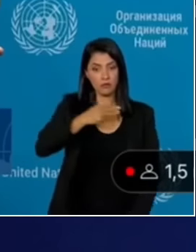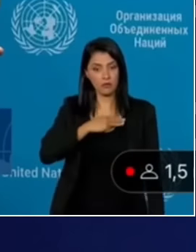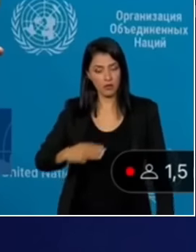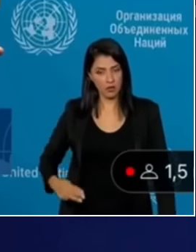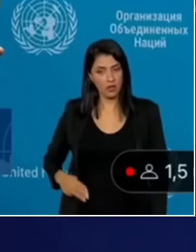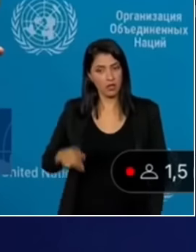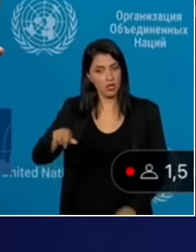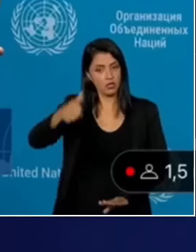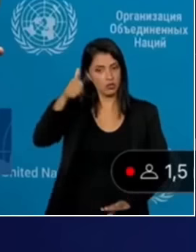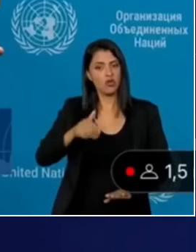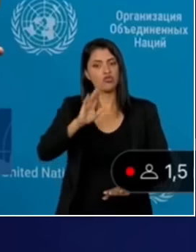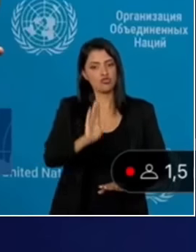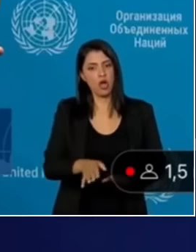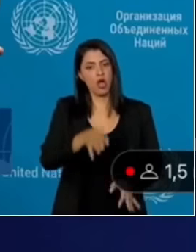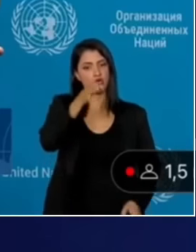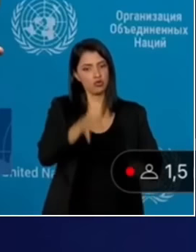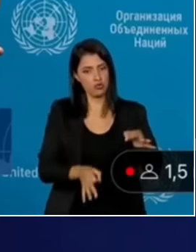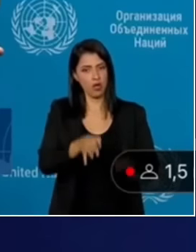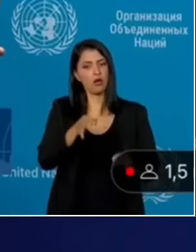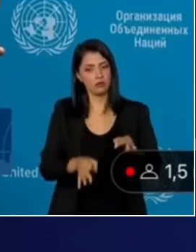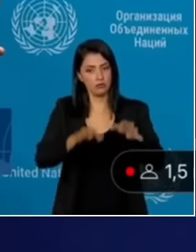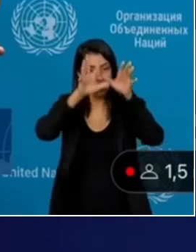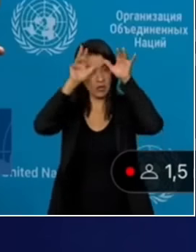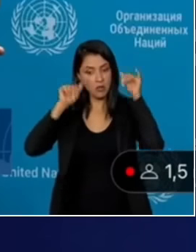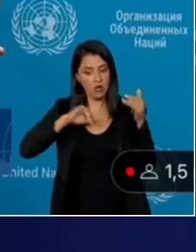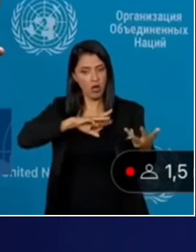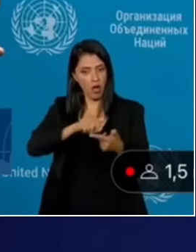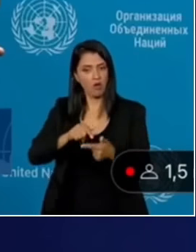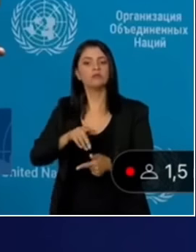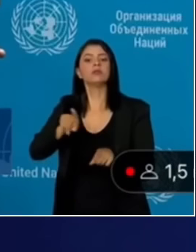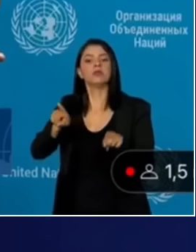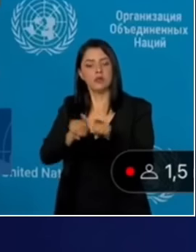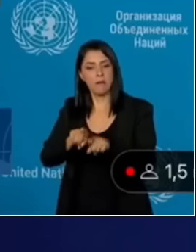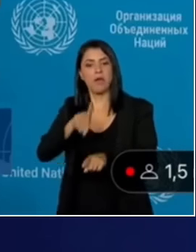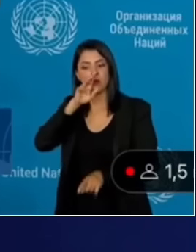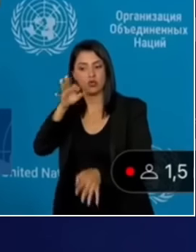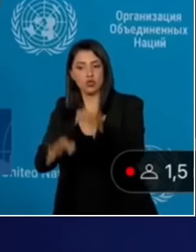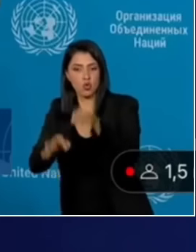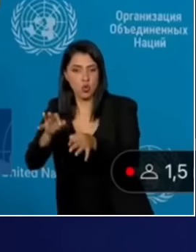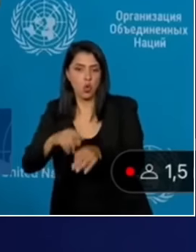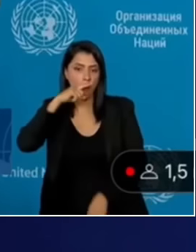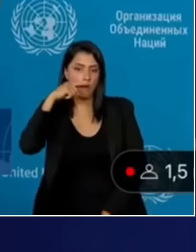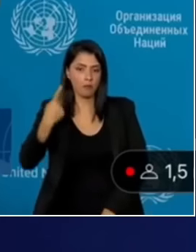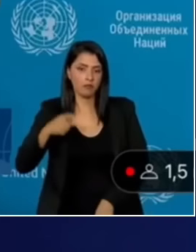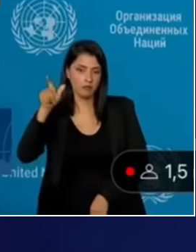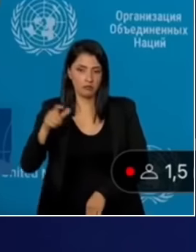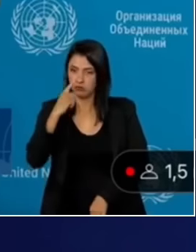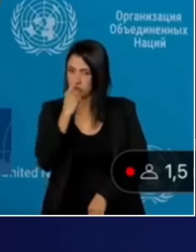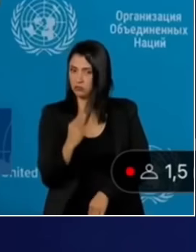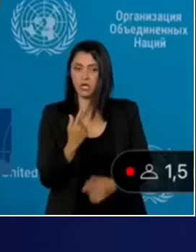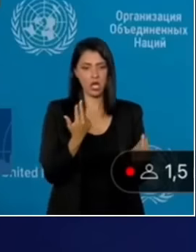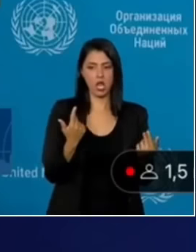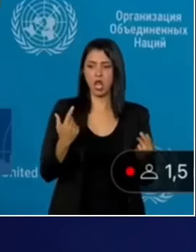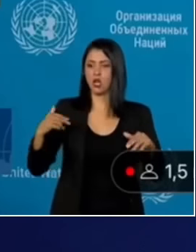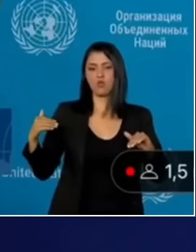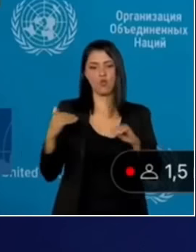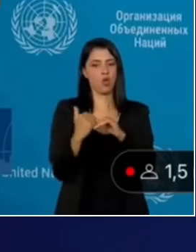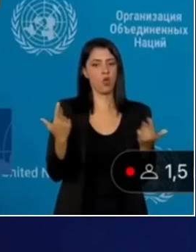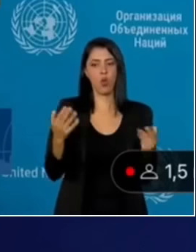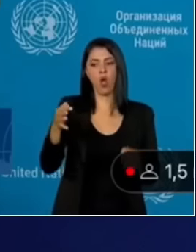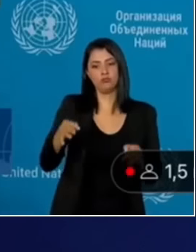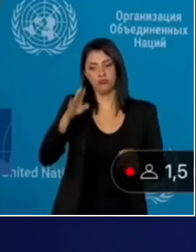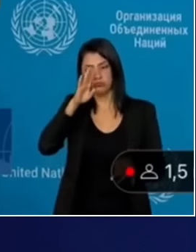julgado pelo tribunal internacional que julgou Putin e ele está condenado da mesma forma do Putin é